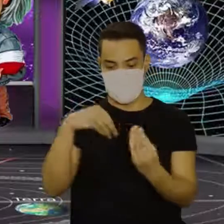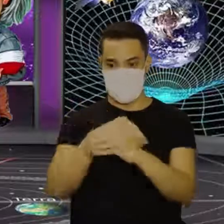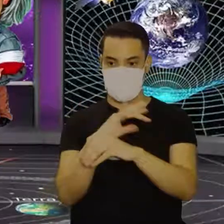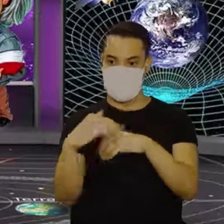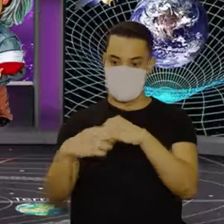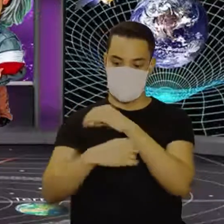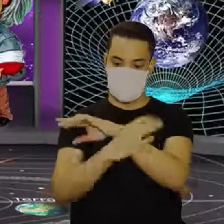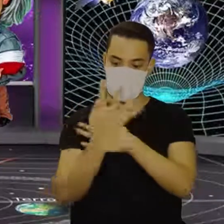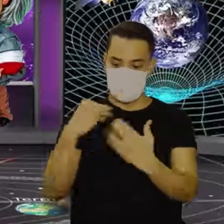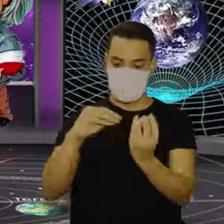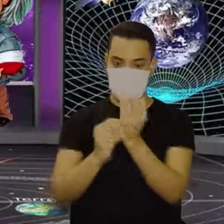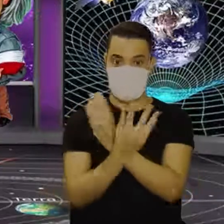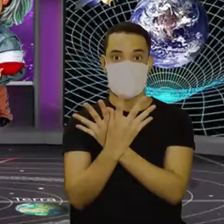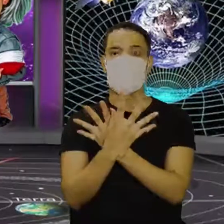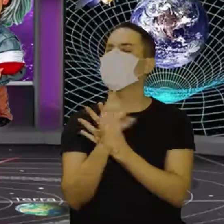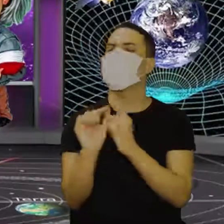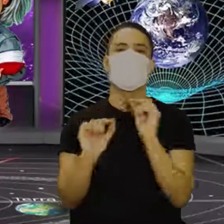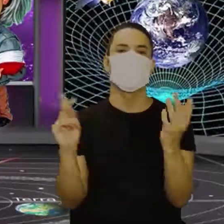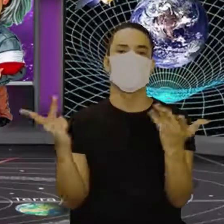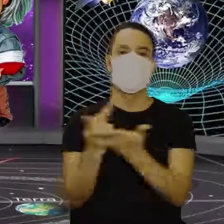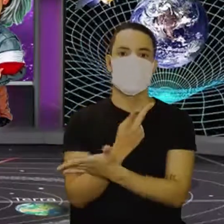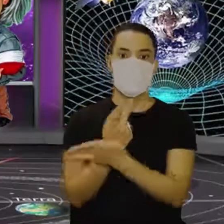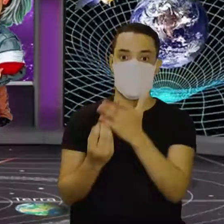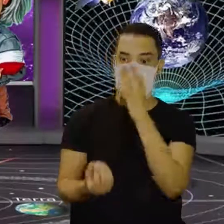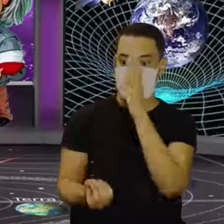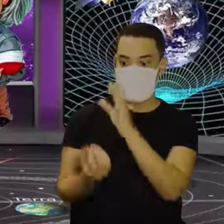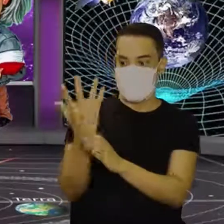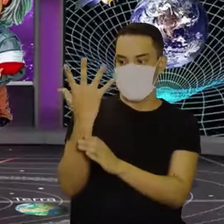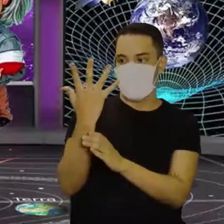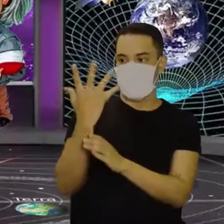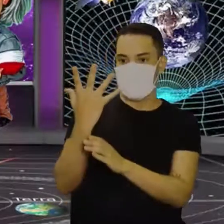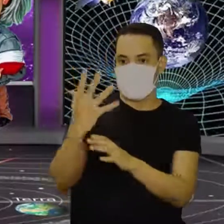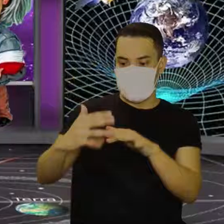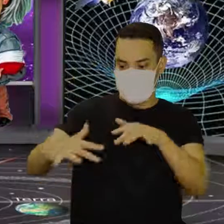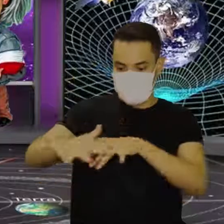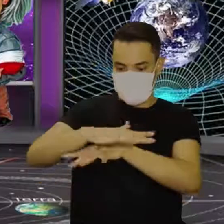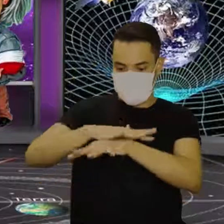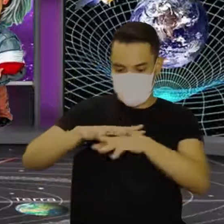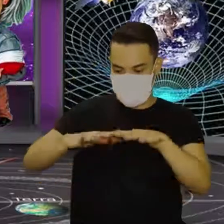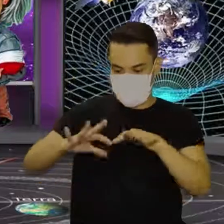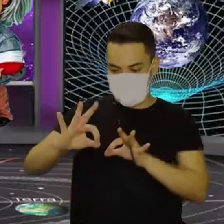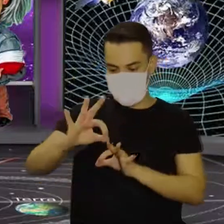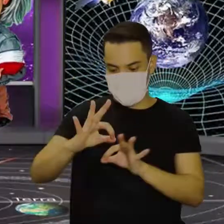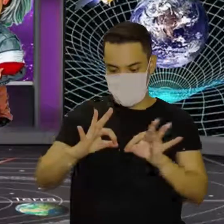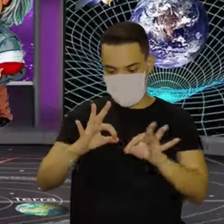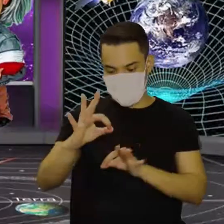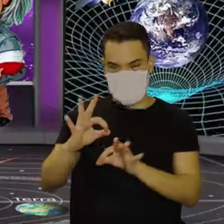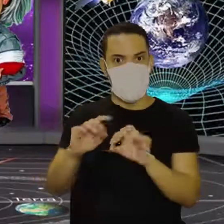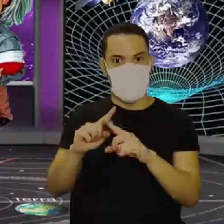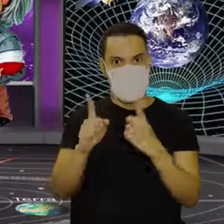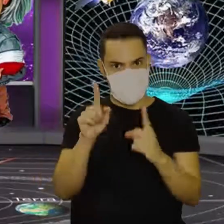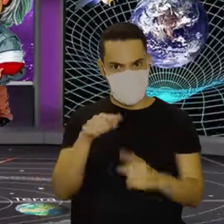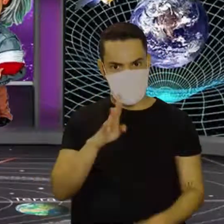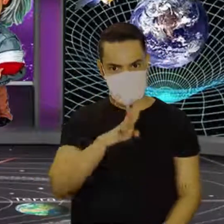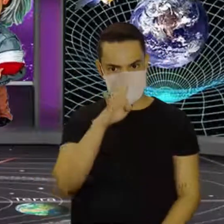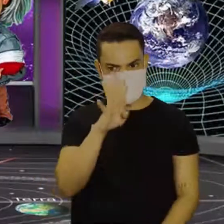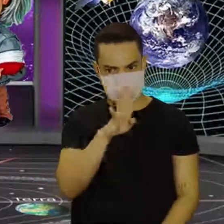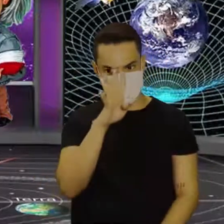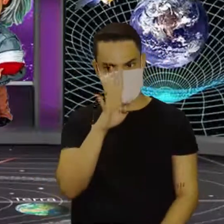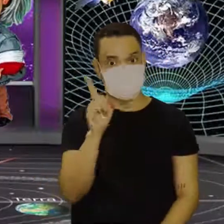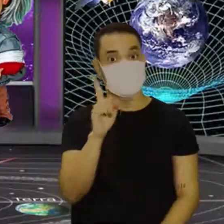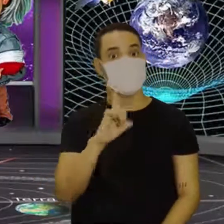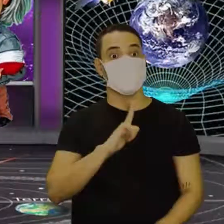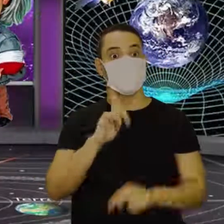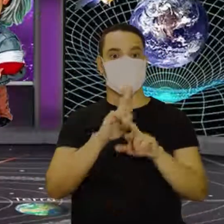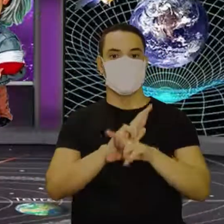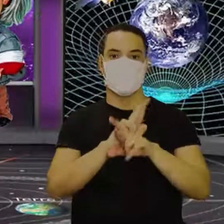Criou o campo elétrico, o que ele vai fazer? Ele vai ordenar. Mas esse campo pode ser de qualquer forma? Tem uma diferença,